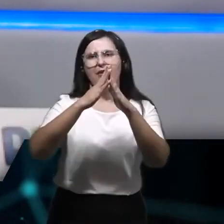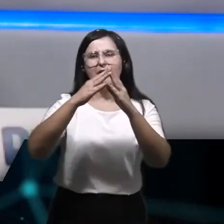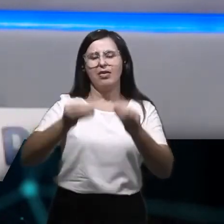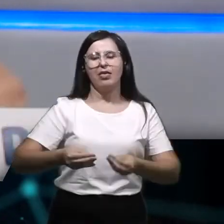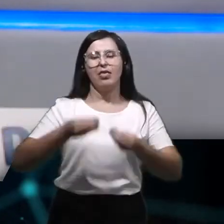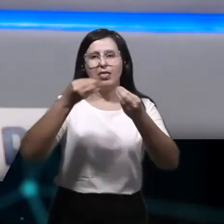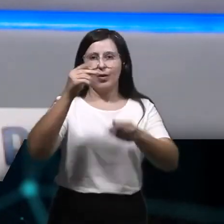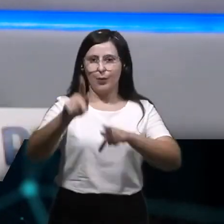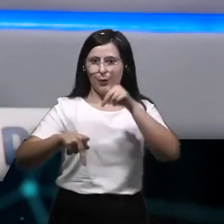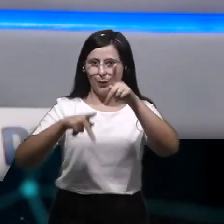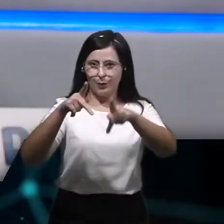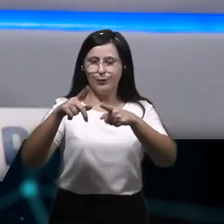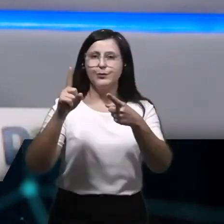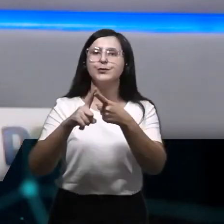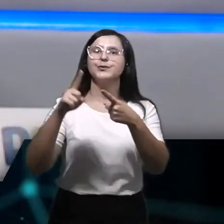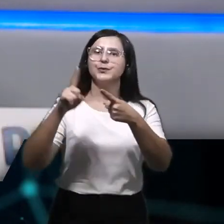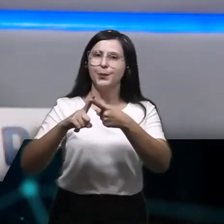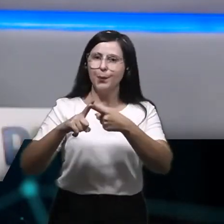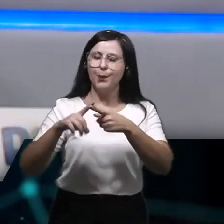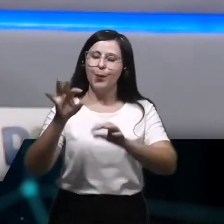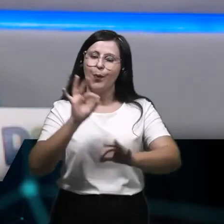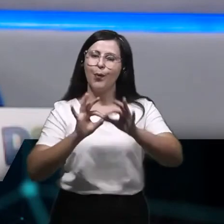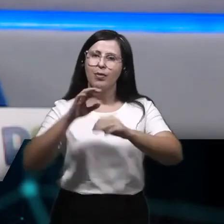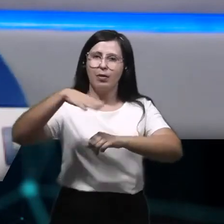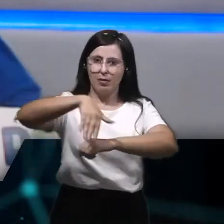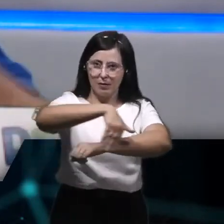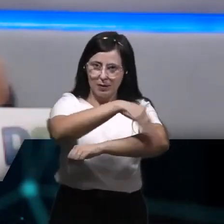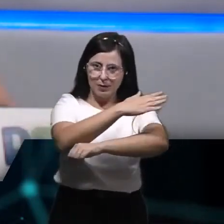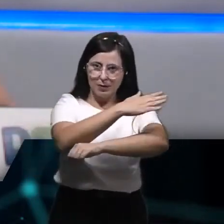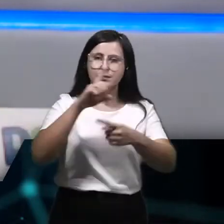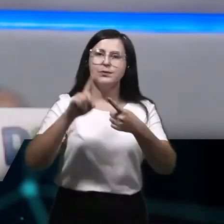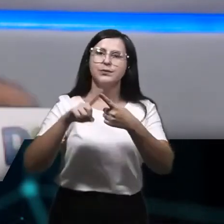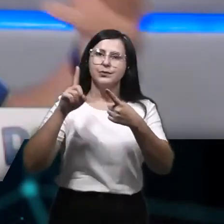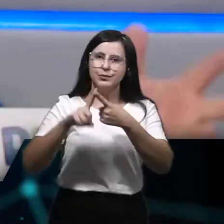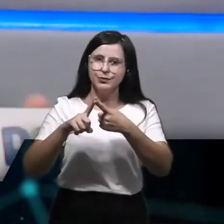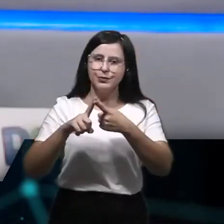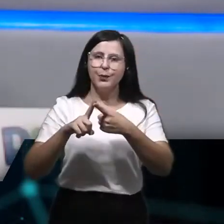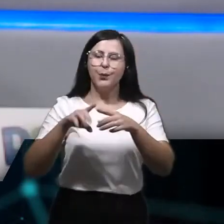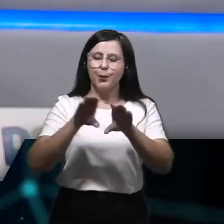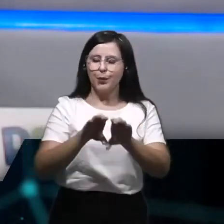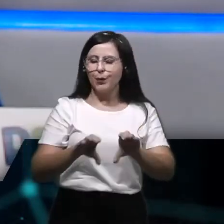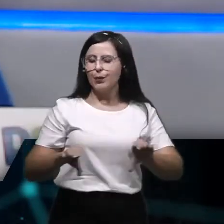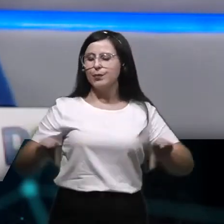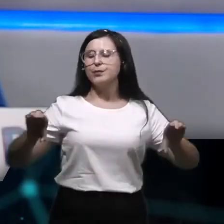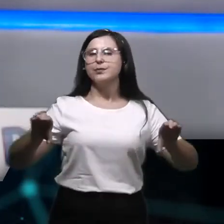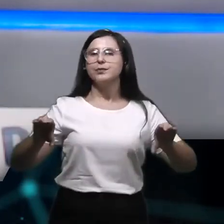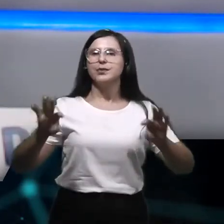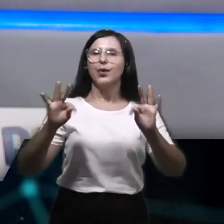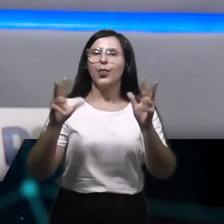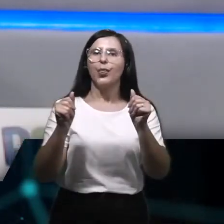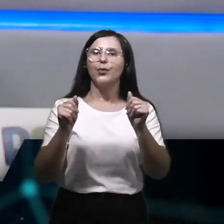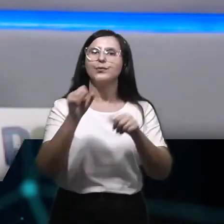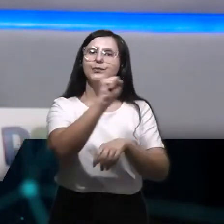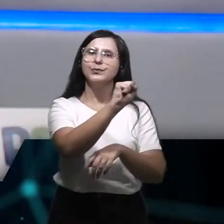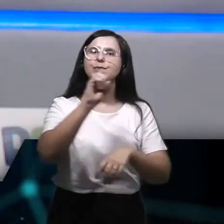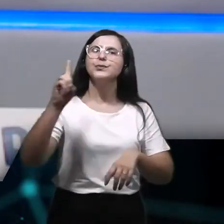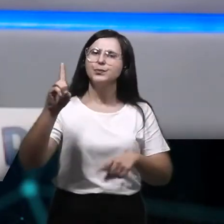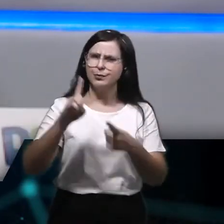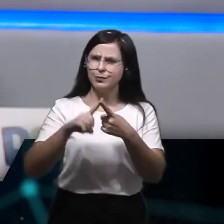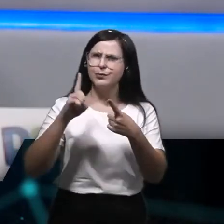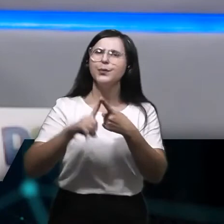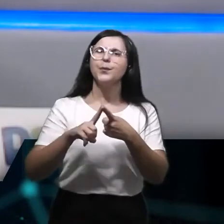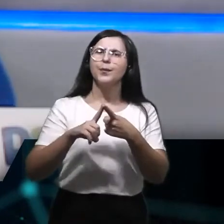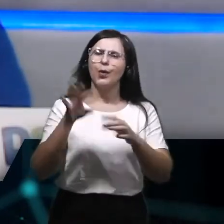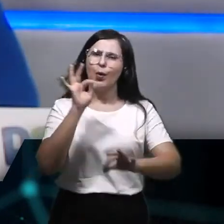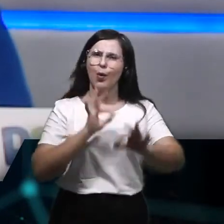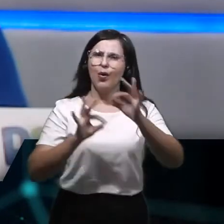Bandeira, calçamento e saneamento como nós fizemos em São Domingos e no restante do município. Asfalto, como nós fizemos nas ruas de